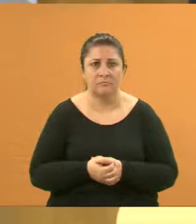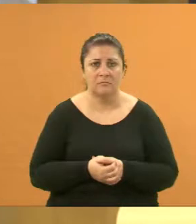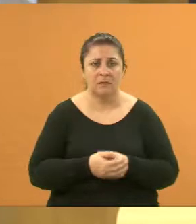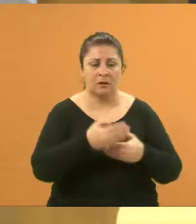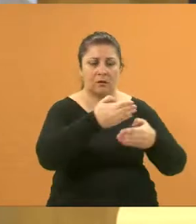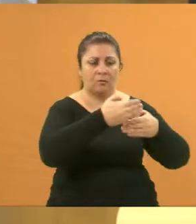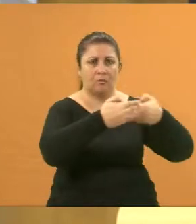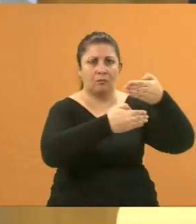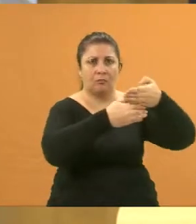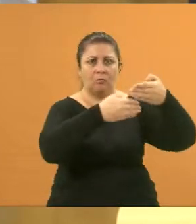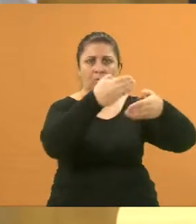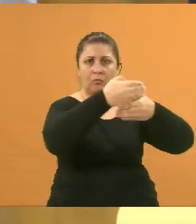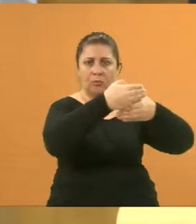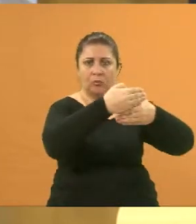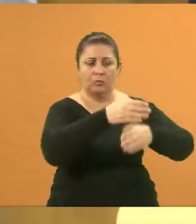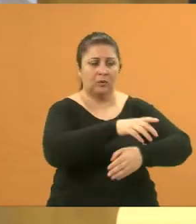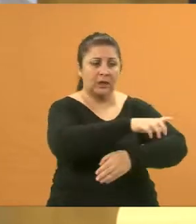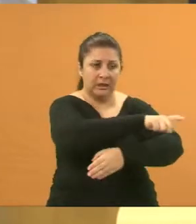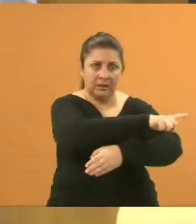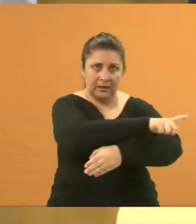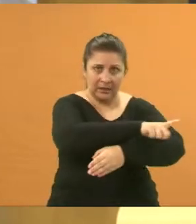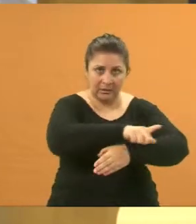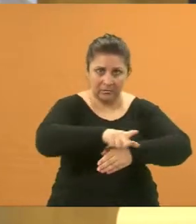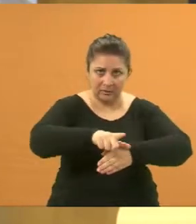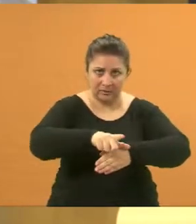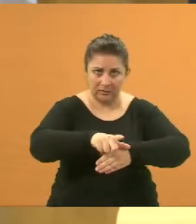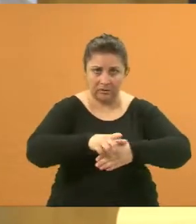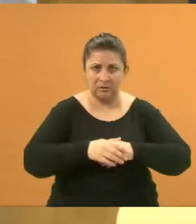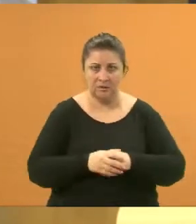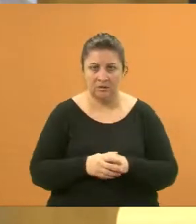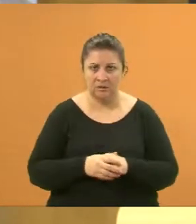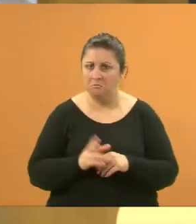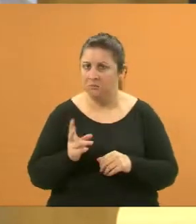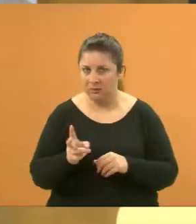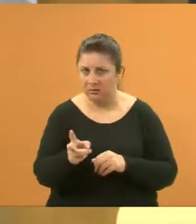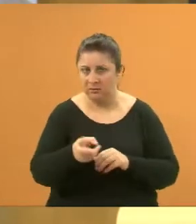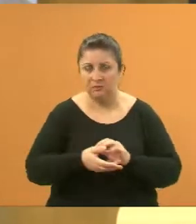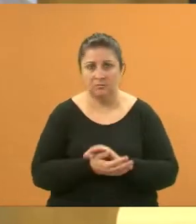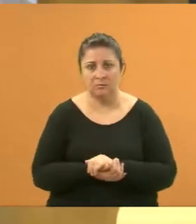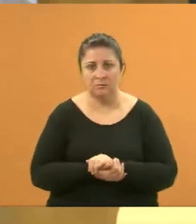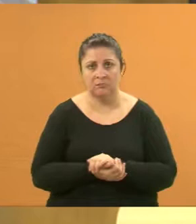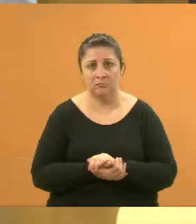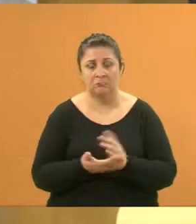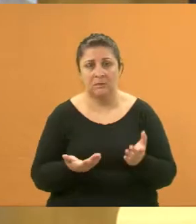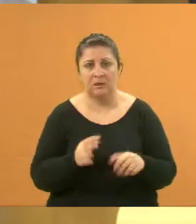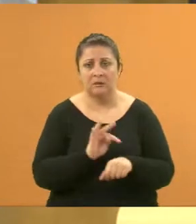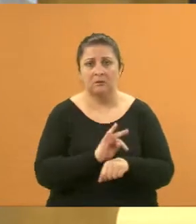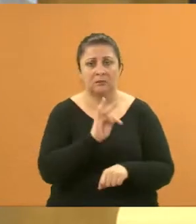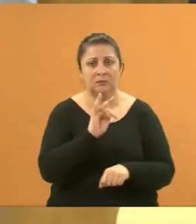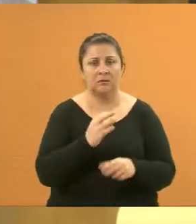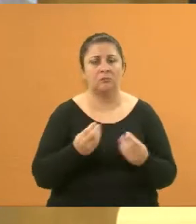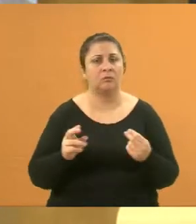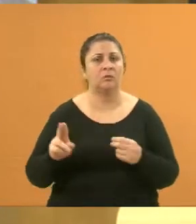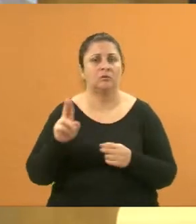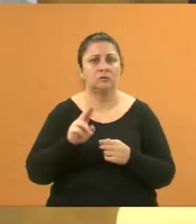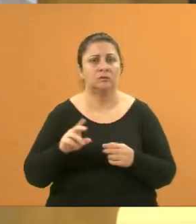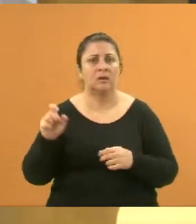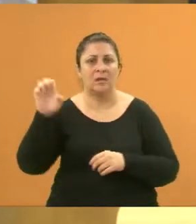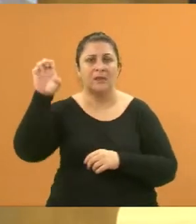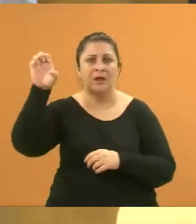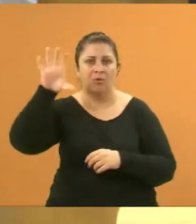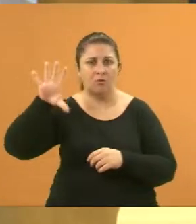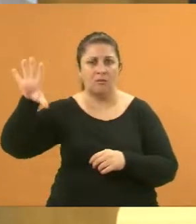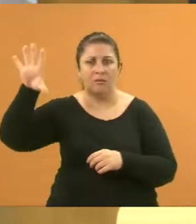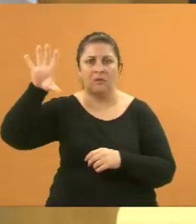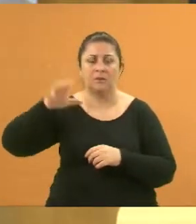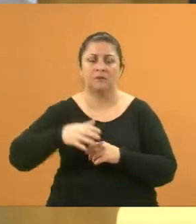muro e calçadas como algo definitivo, isso é uma técnica, Arildo, muito usada já na Europa, e